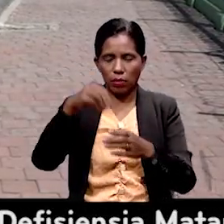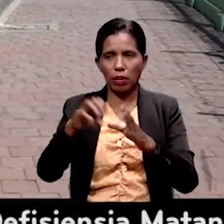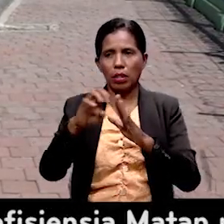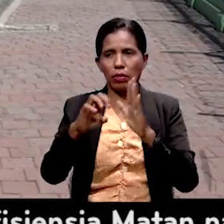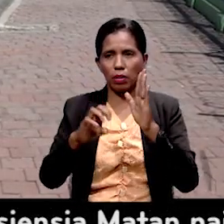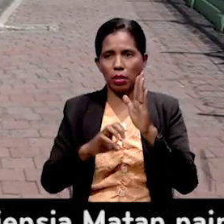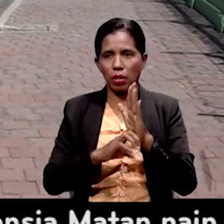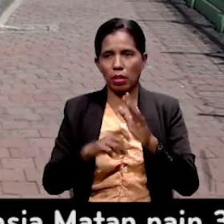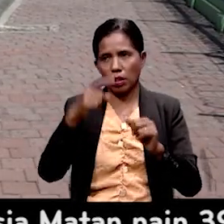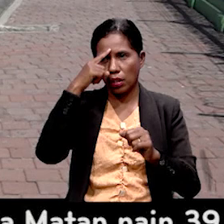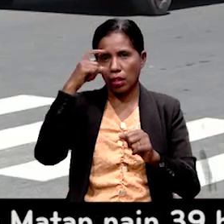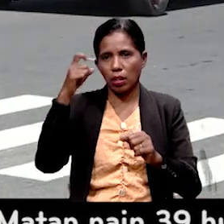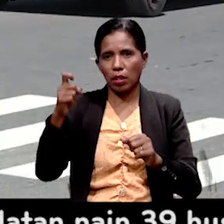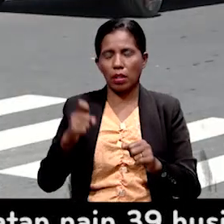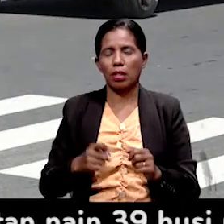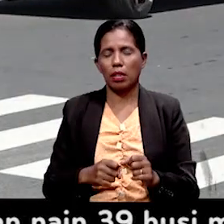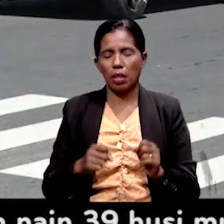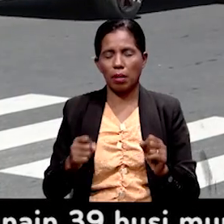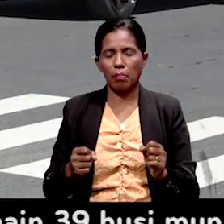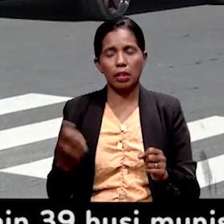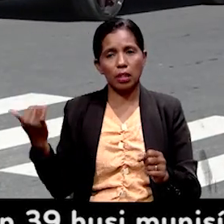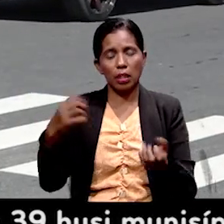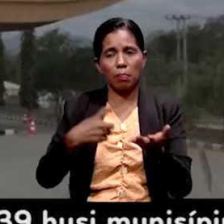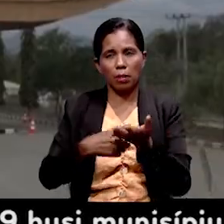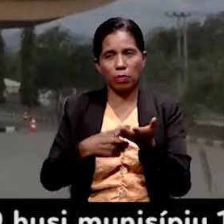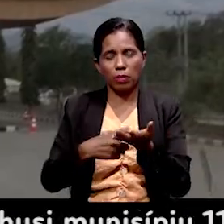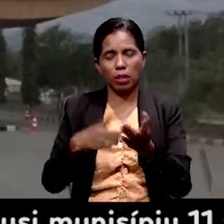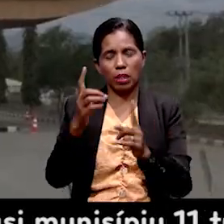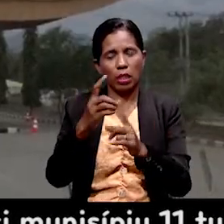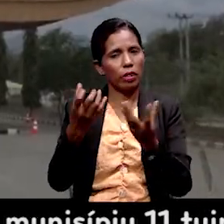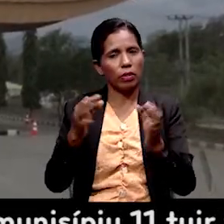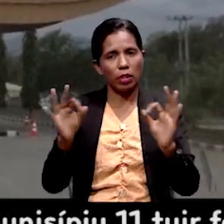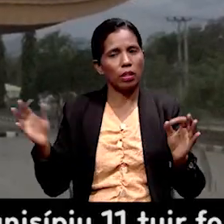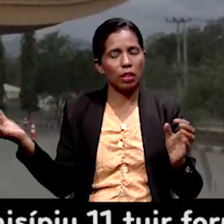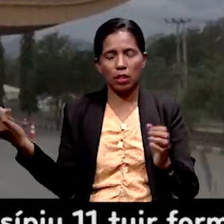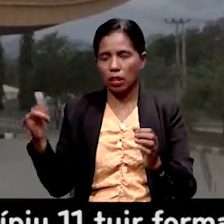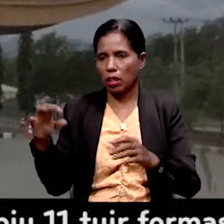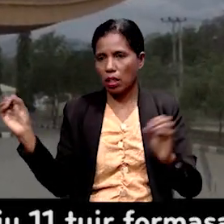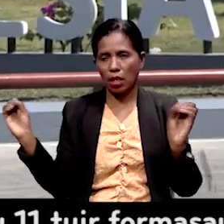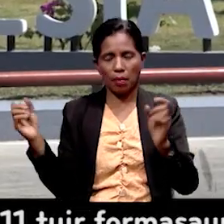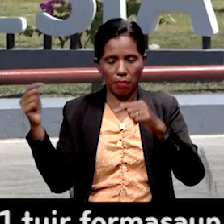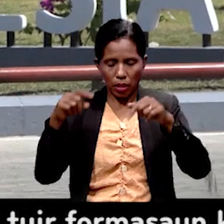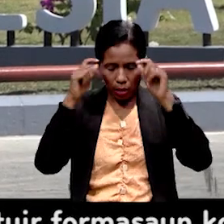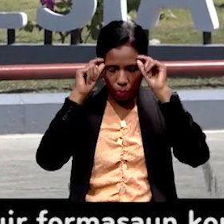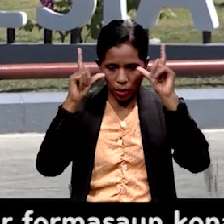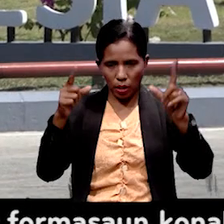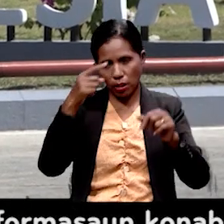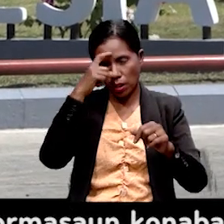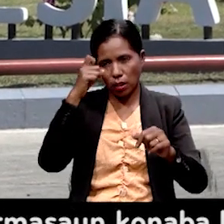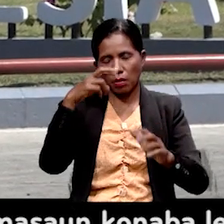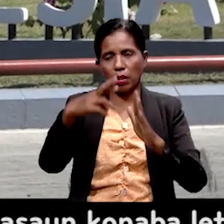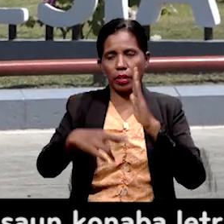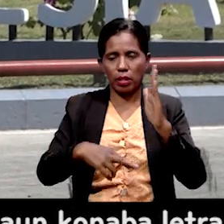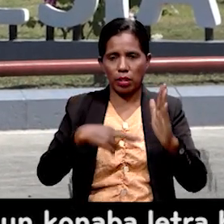tamba visa no passaporte Mateona, mebe Sira labele fila mai Timor-Leste ho di renova documento Hiraknei, tamba laiha bo regular,